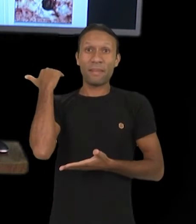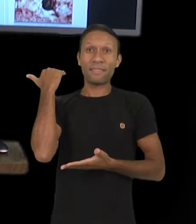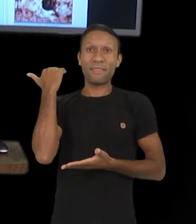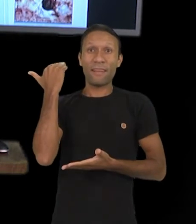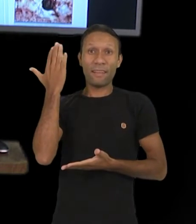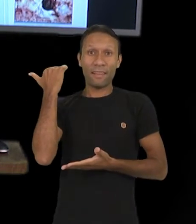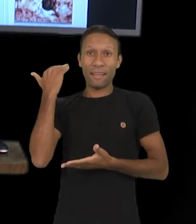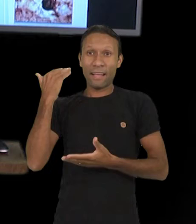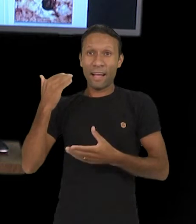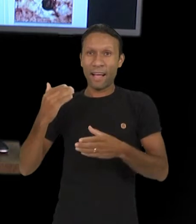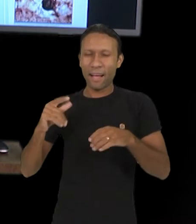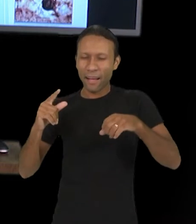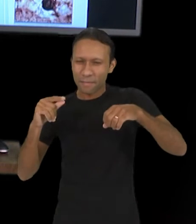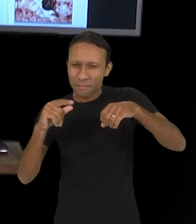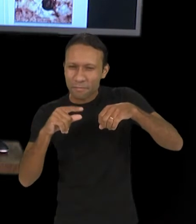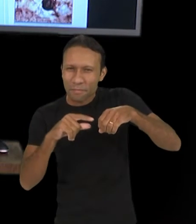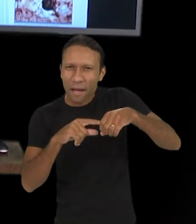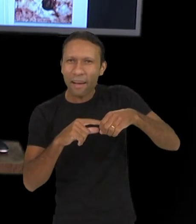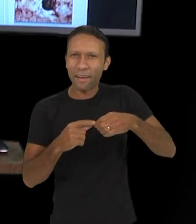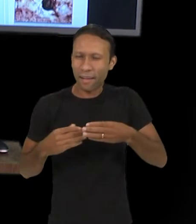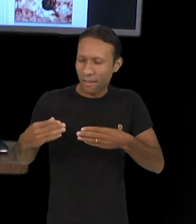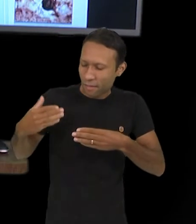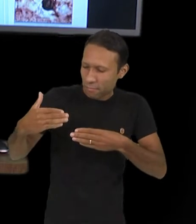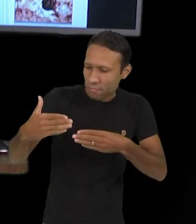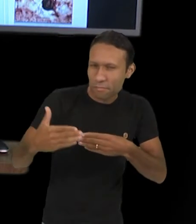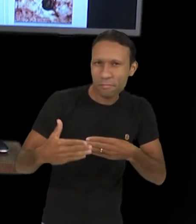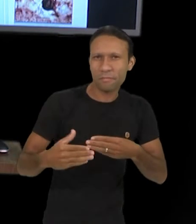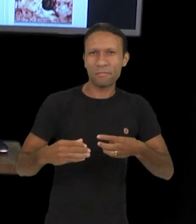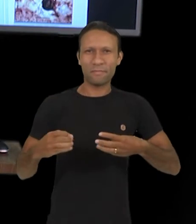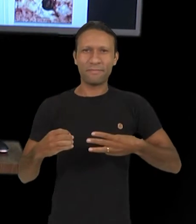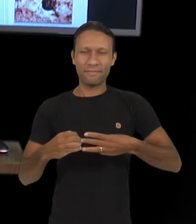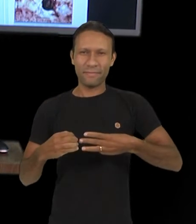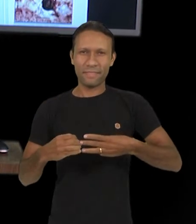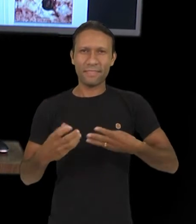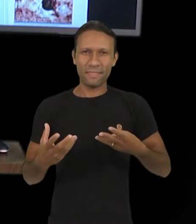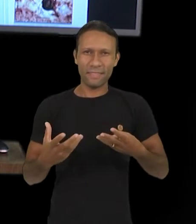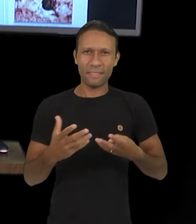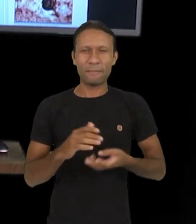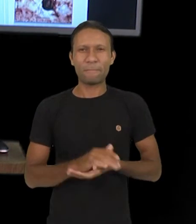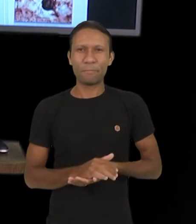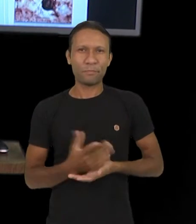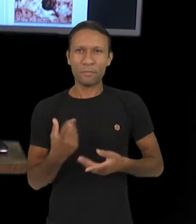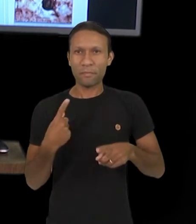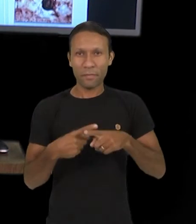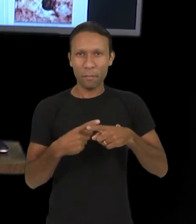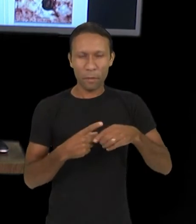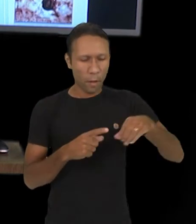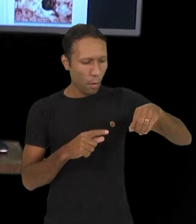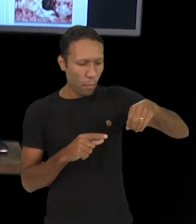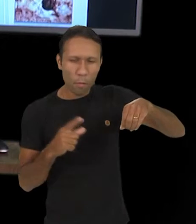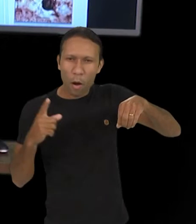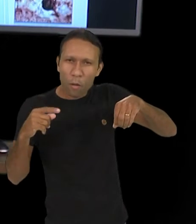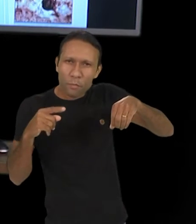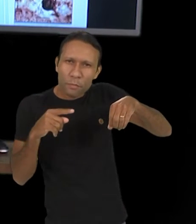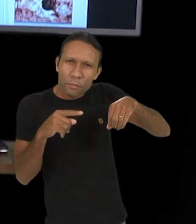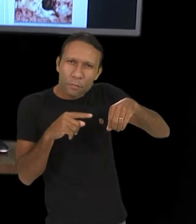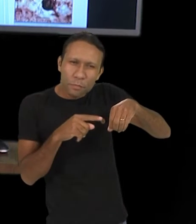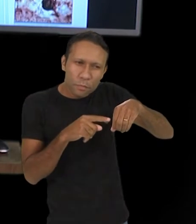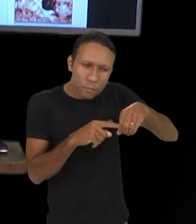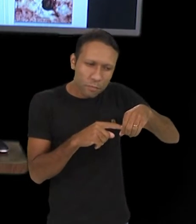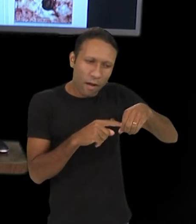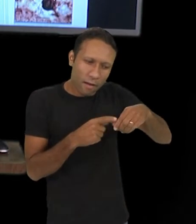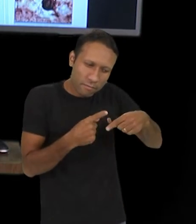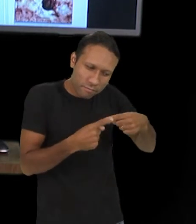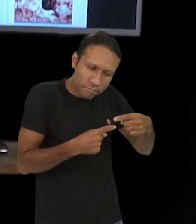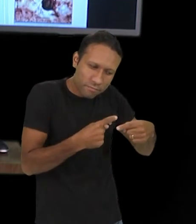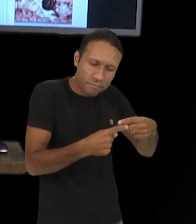um simples zigoto, tá? De 46 cromossomos lá atrás, quando teve a junção do espermatozoide do óvulo dos seus pais. Então, a